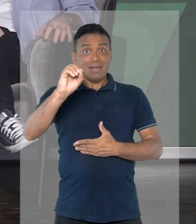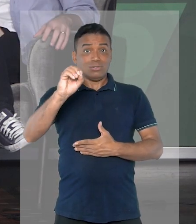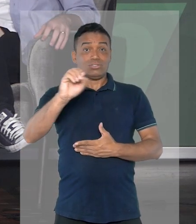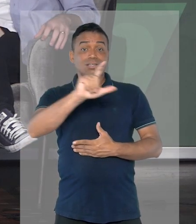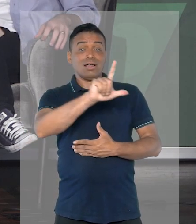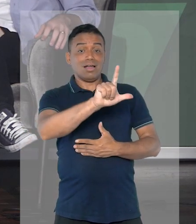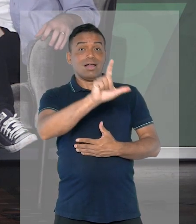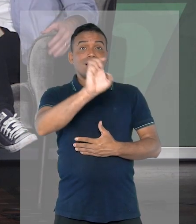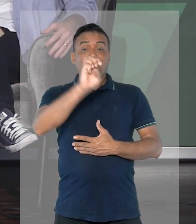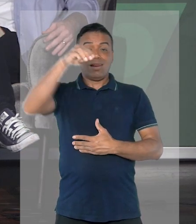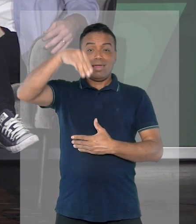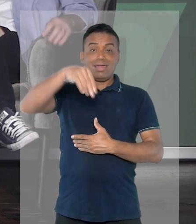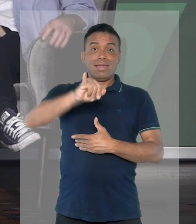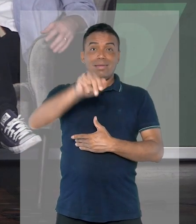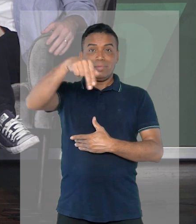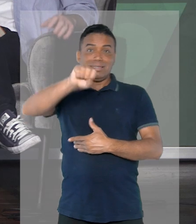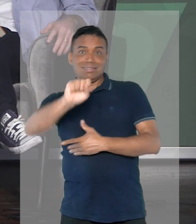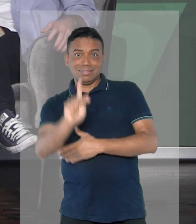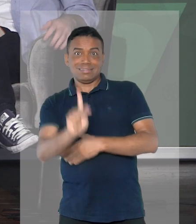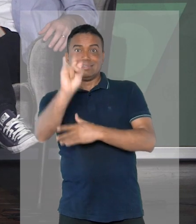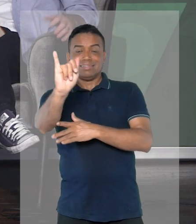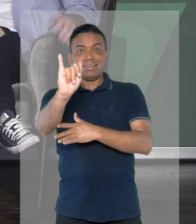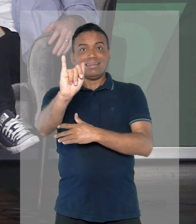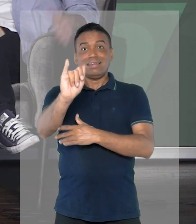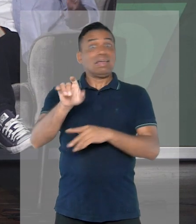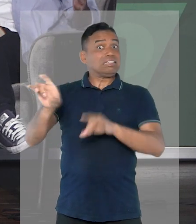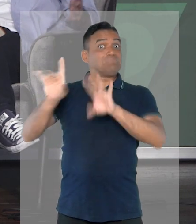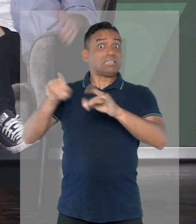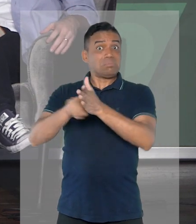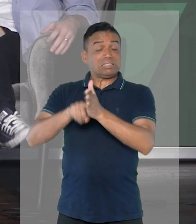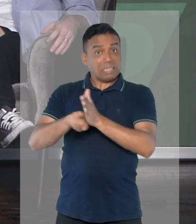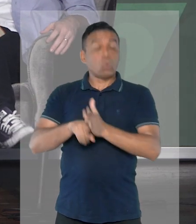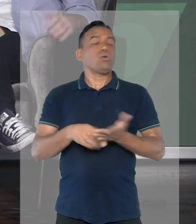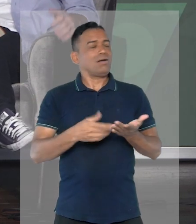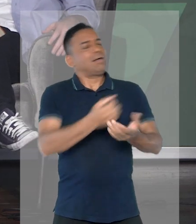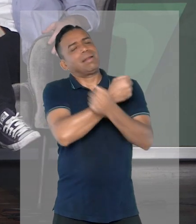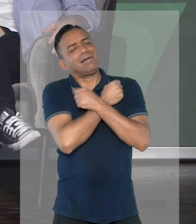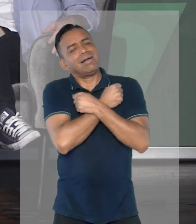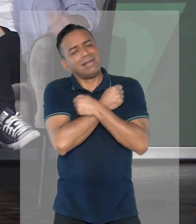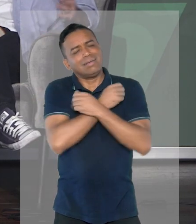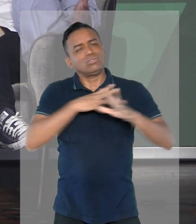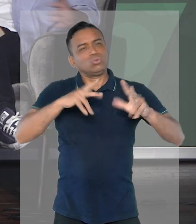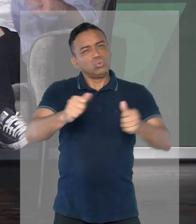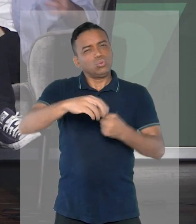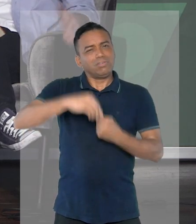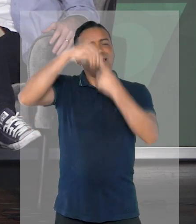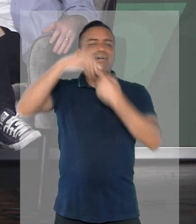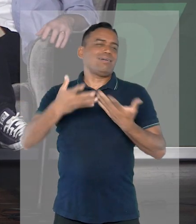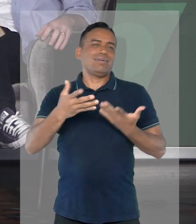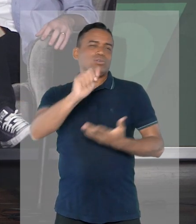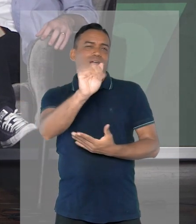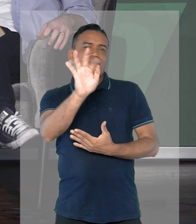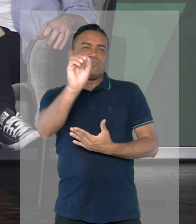um especialista. Pois é, um privilégio meu estar aqui. Um abração para o Afonso, obrigado a ele pela oportunidade,